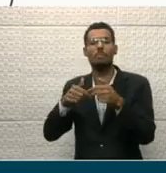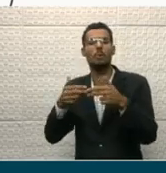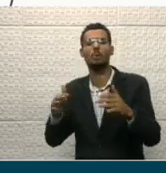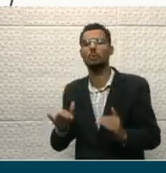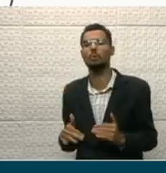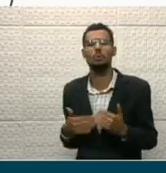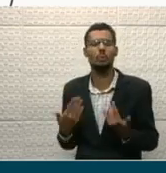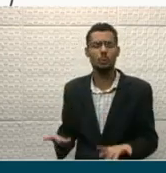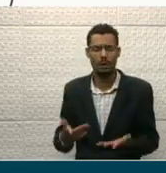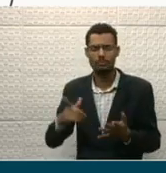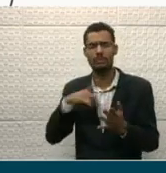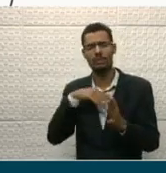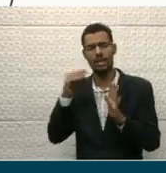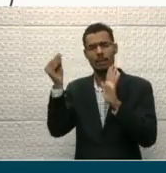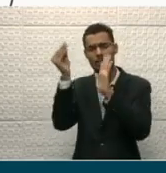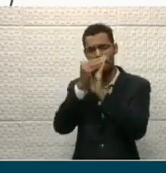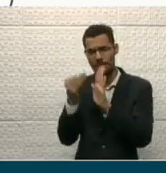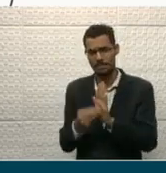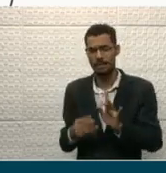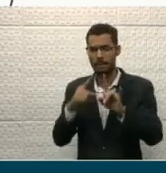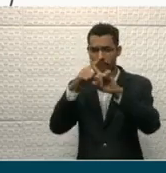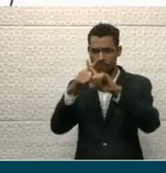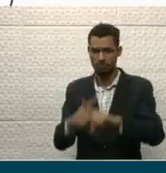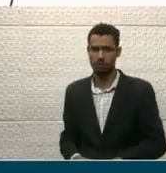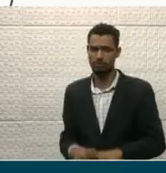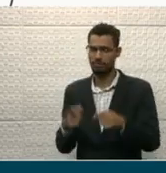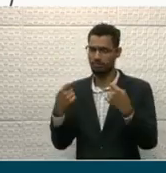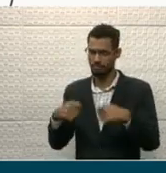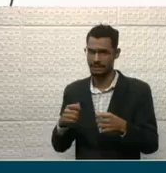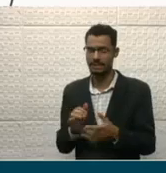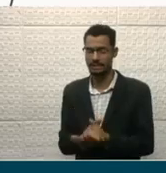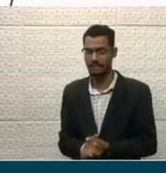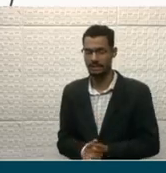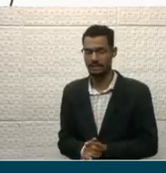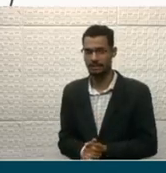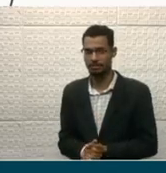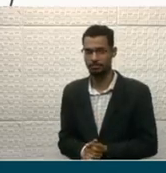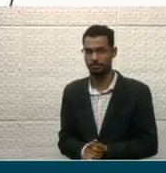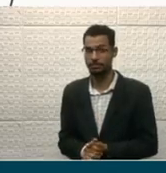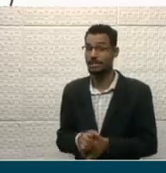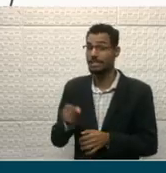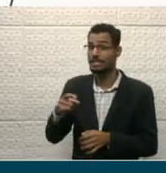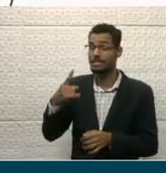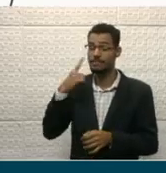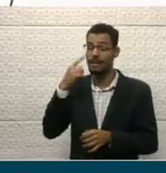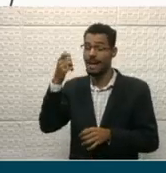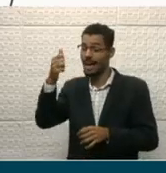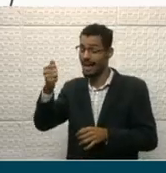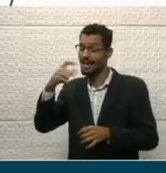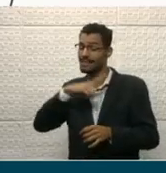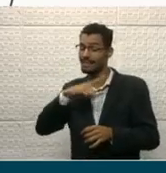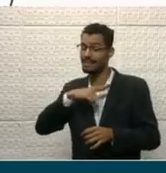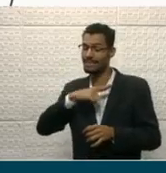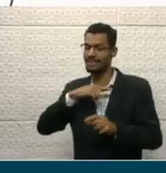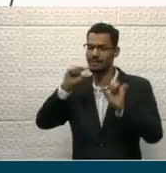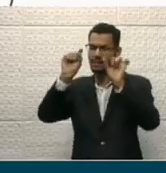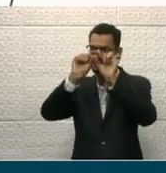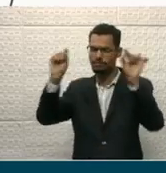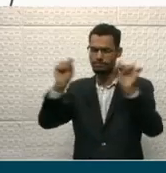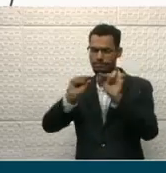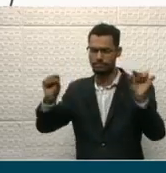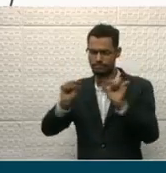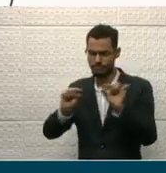preciso aplicar a operação de multiplicação de matrizes. Então, se eu tenho a matriz A, eu tenho tamanhos dos